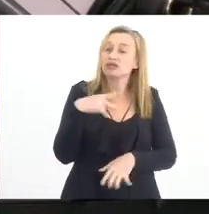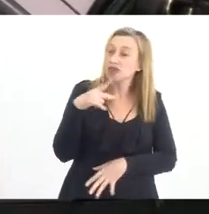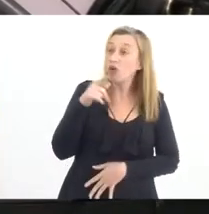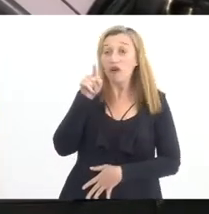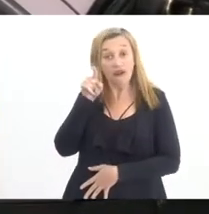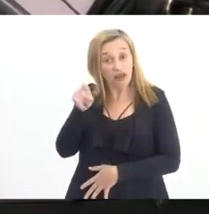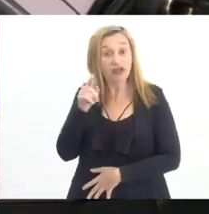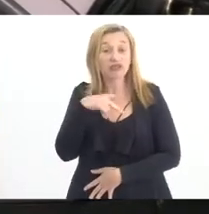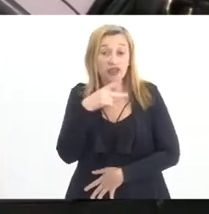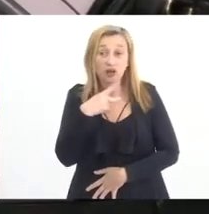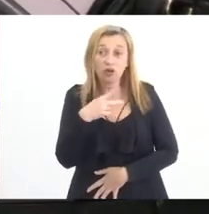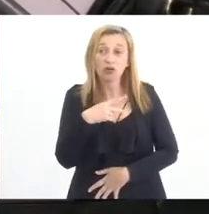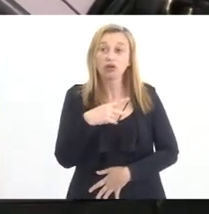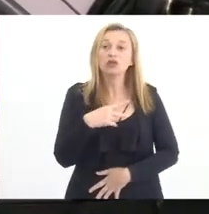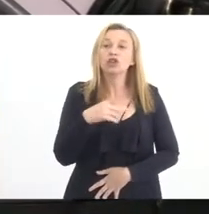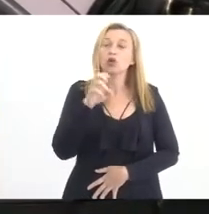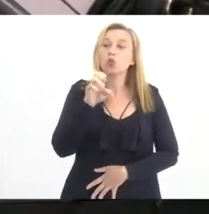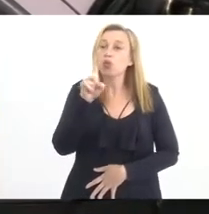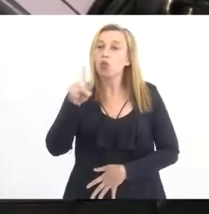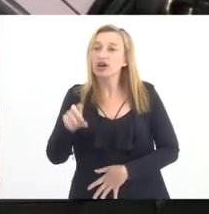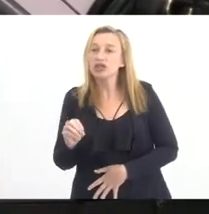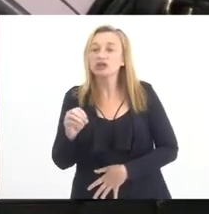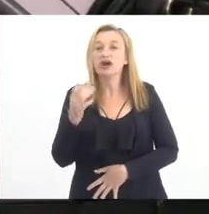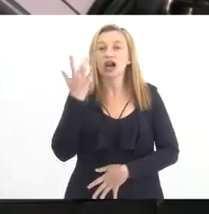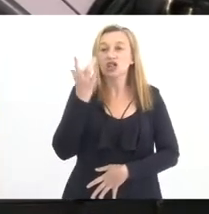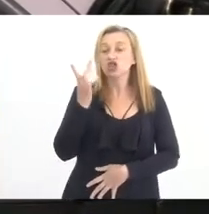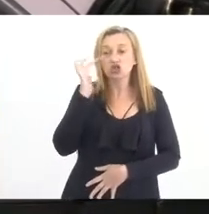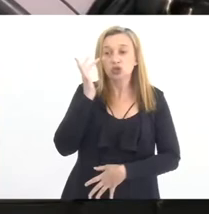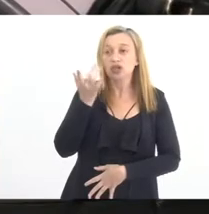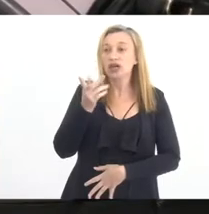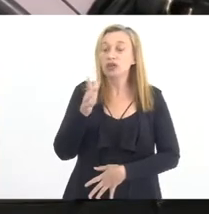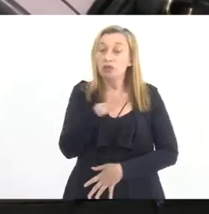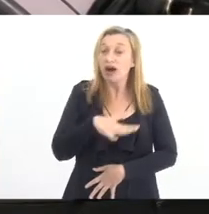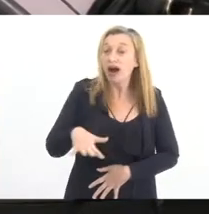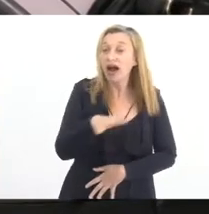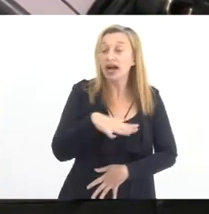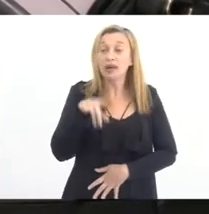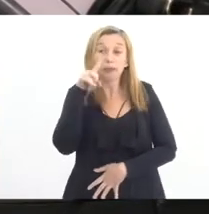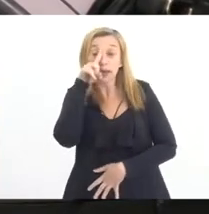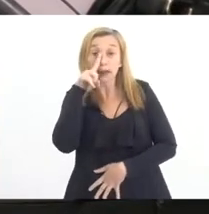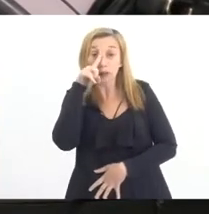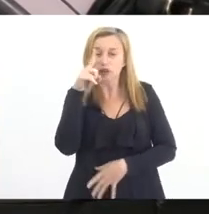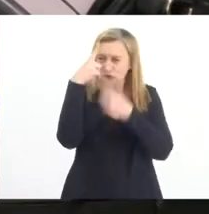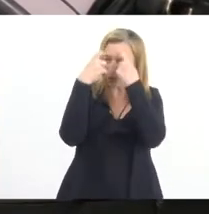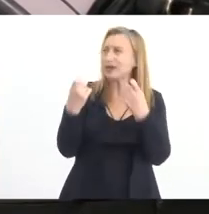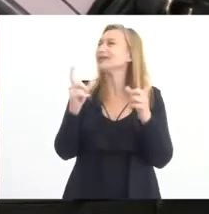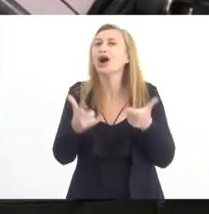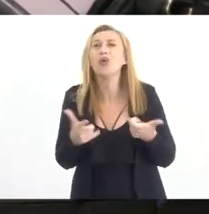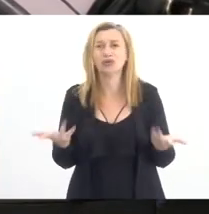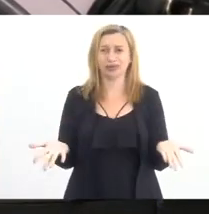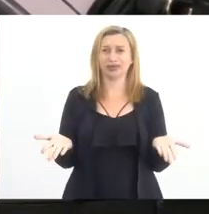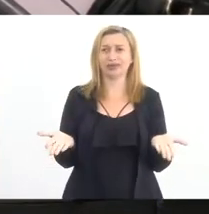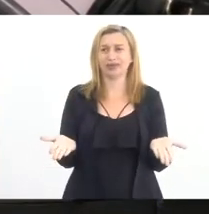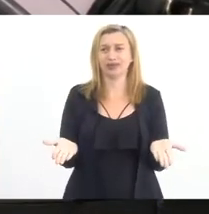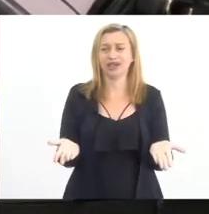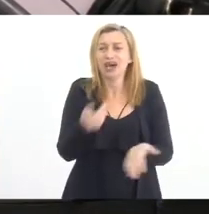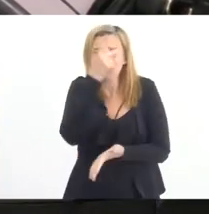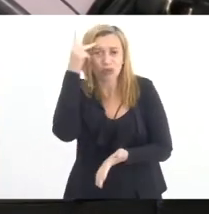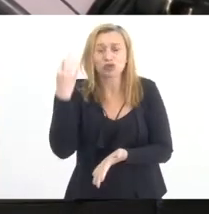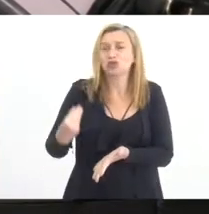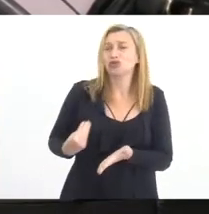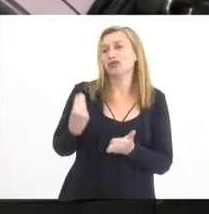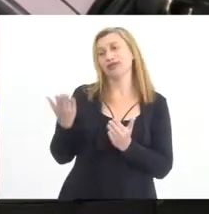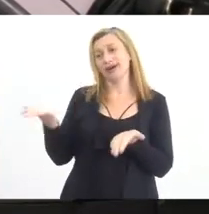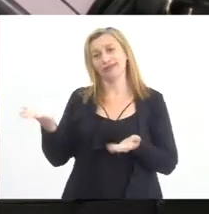me falou, que o pessoal da UESO achou que era uma área violenta, que era perigoso. Violenta onde? Perigoso de quê? Se as pessoas moram